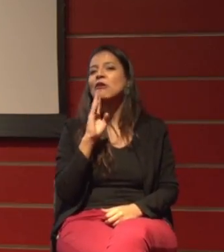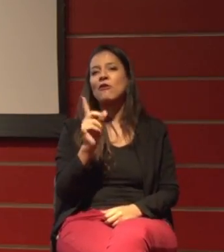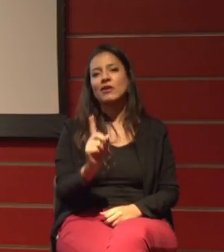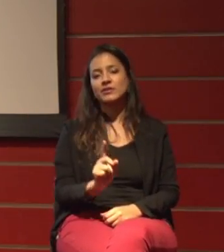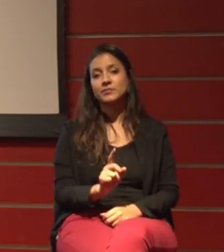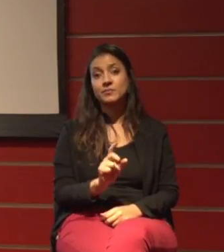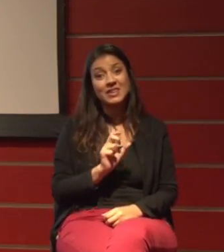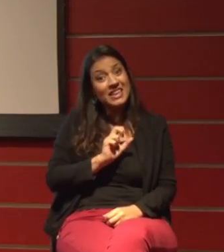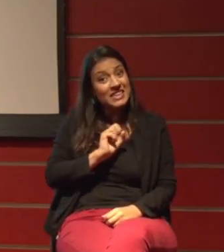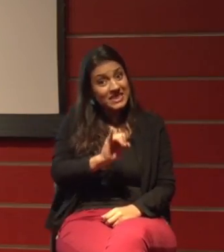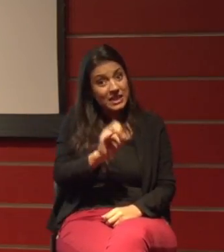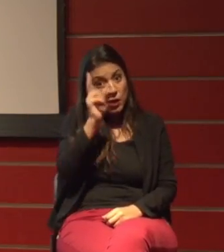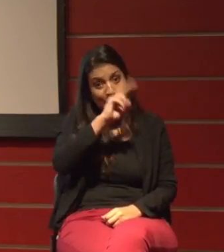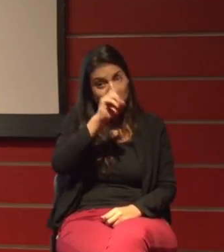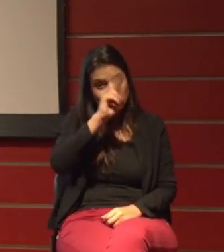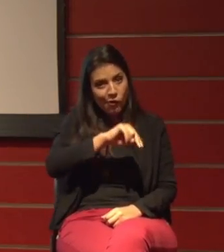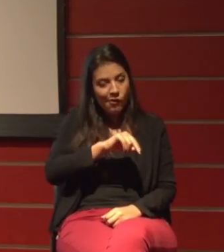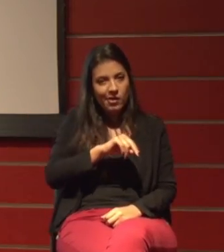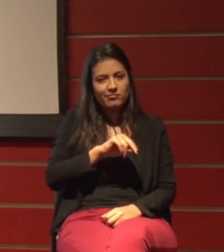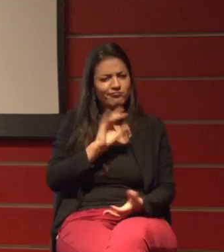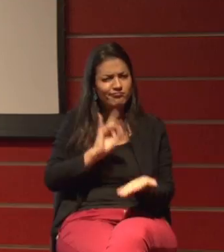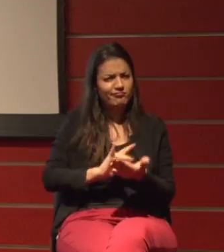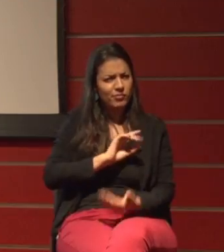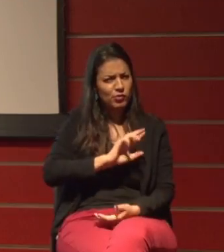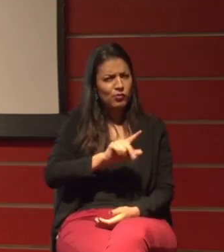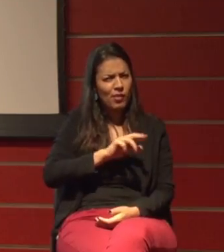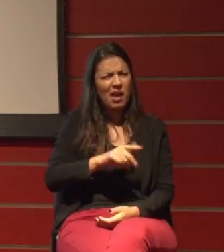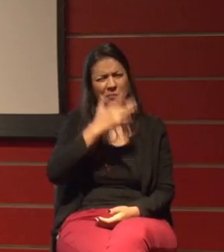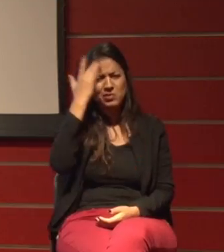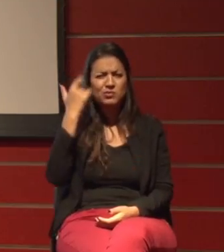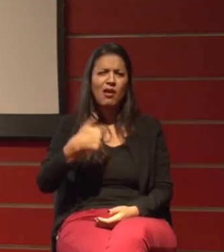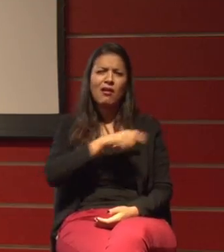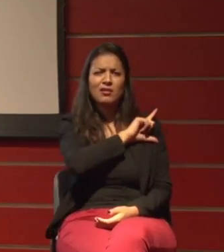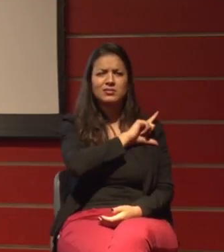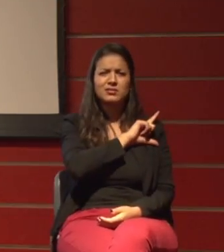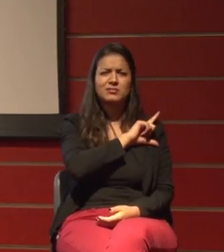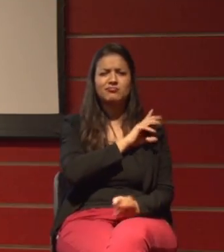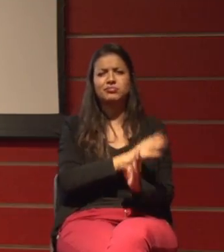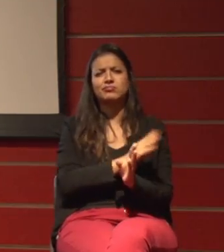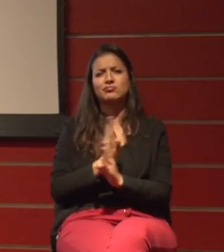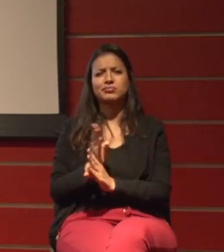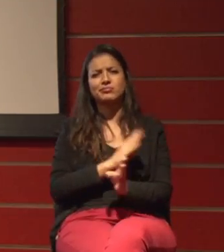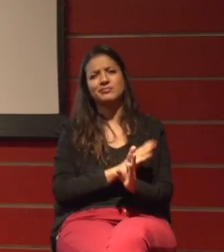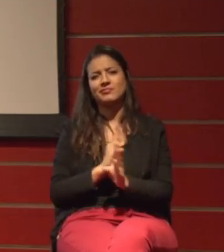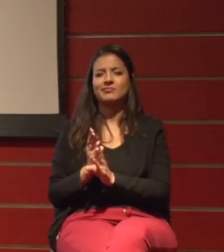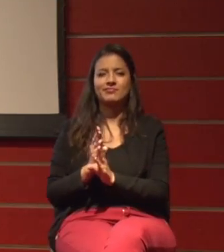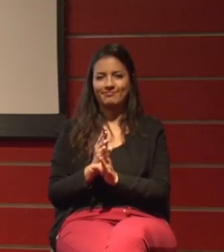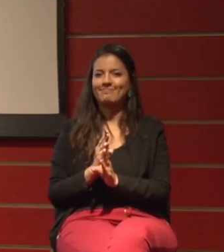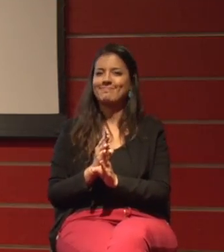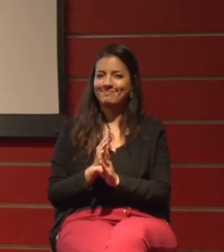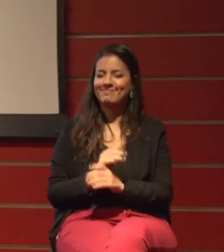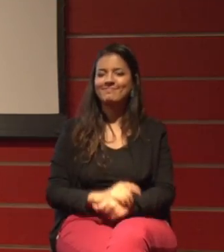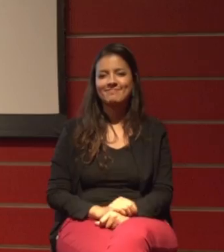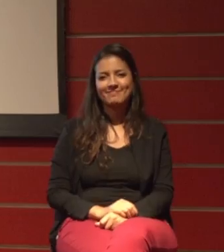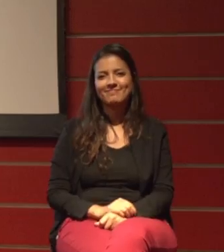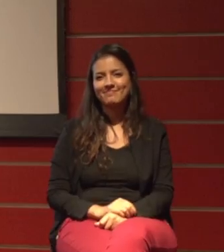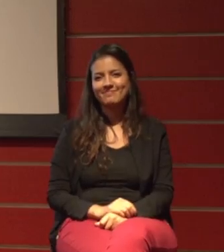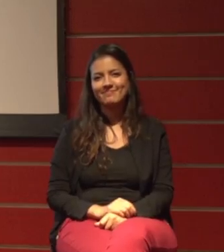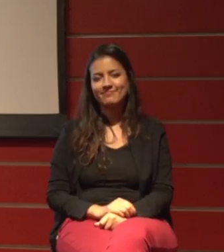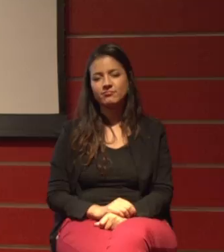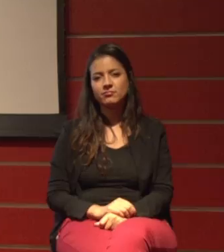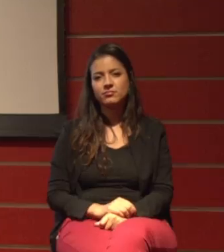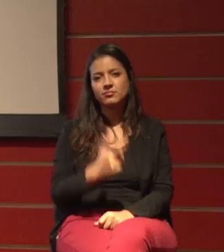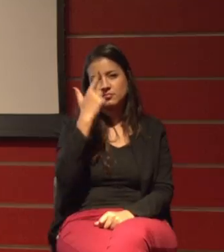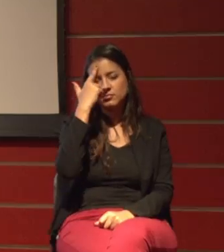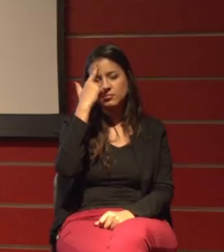você já teria elementos ali que fariam com que a pessoa descober descobrisse essa essa história né então o escritor